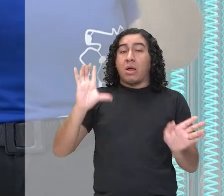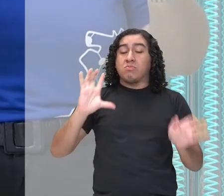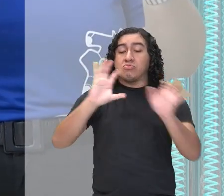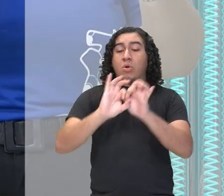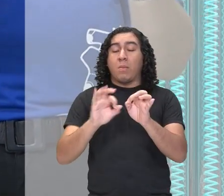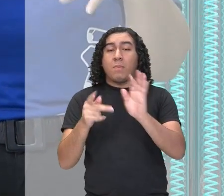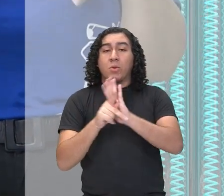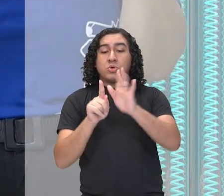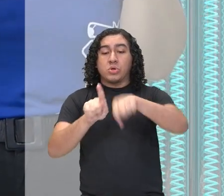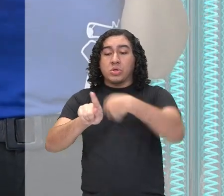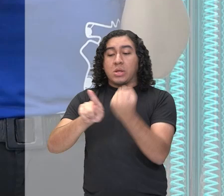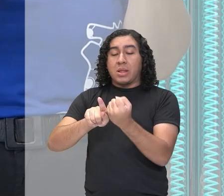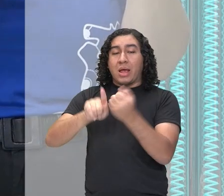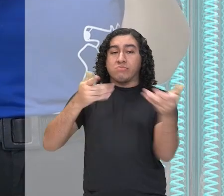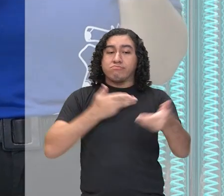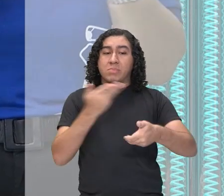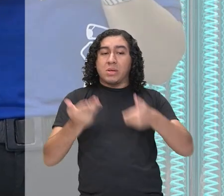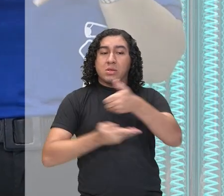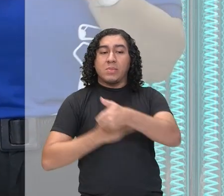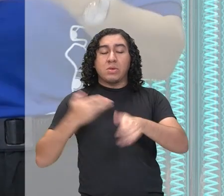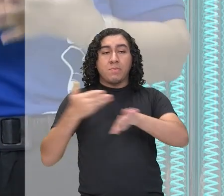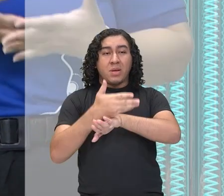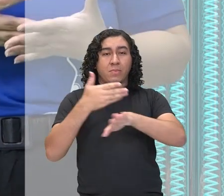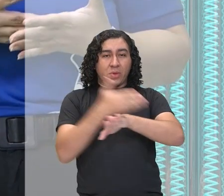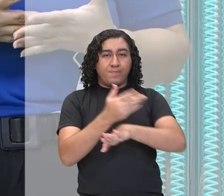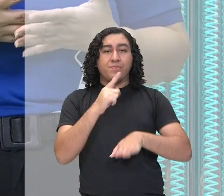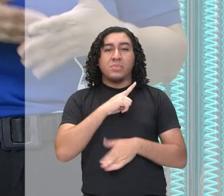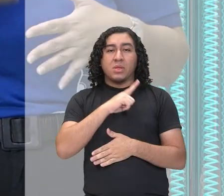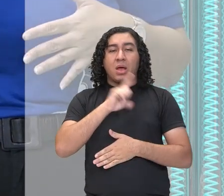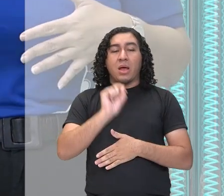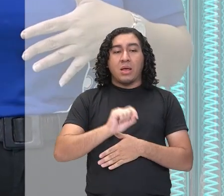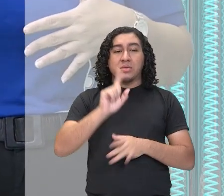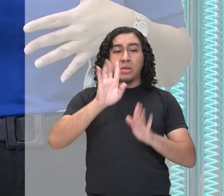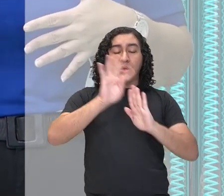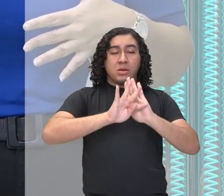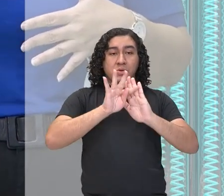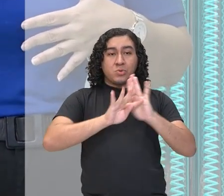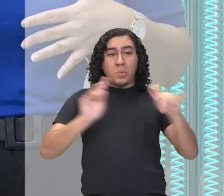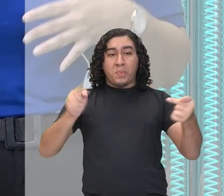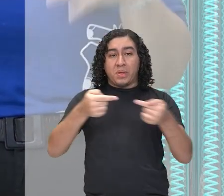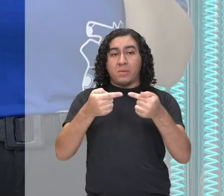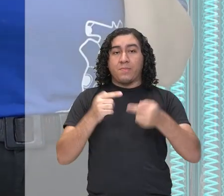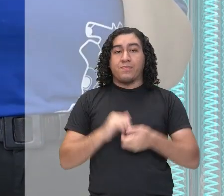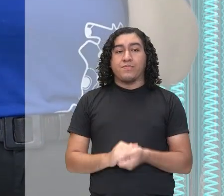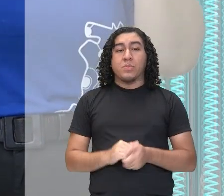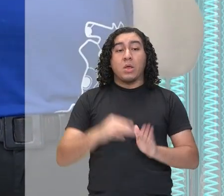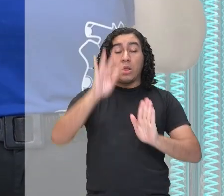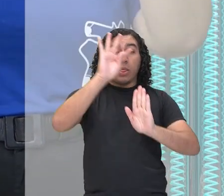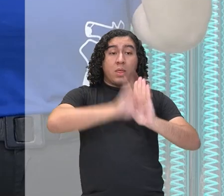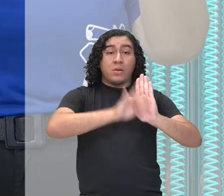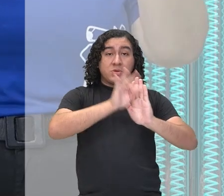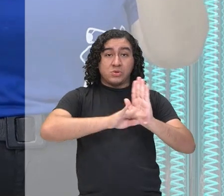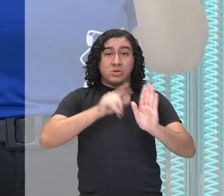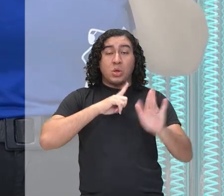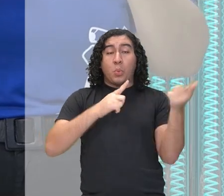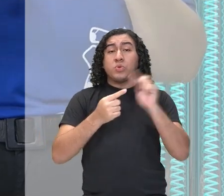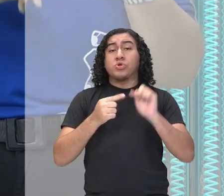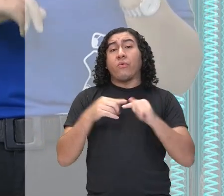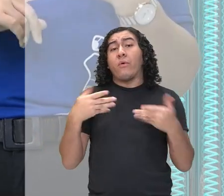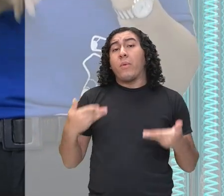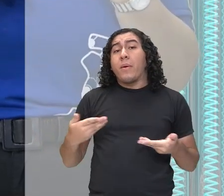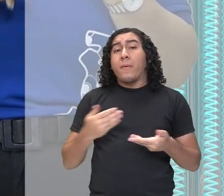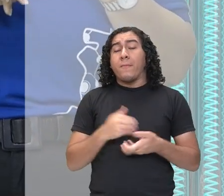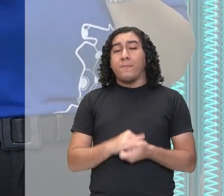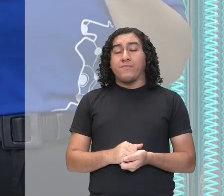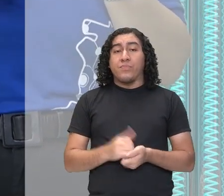com a sociedade. Você vai interagir com a sociedade por meio desses textos. E esses textos têm o objetivo de quê?